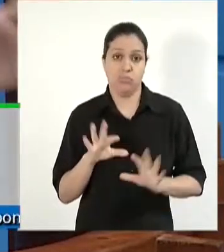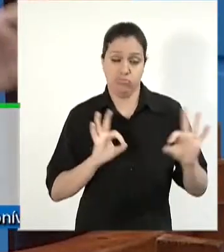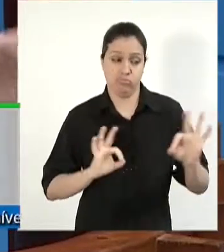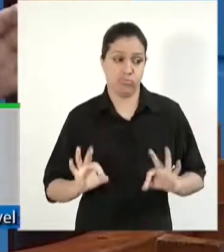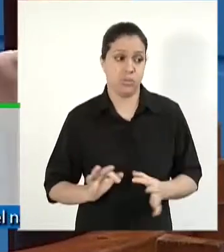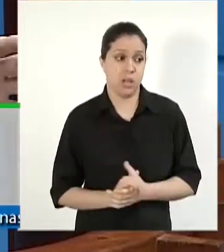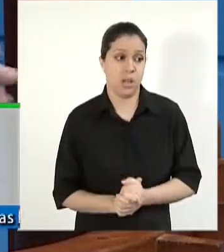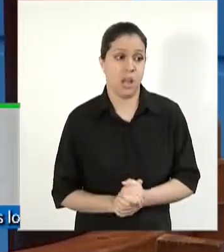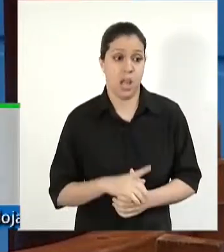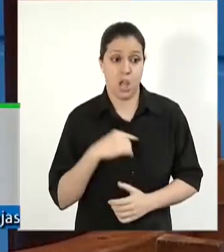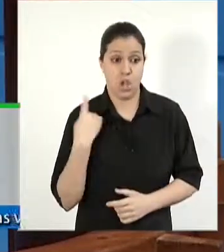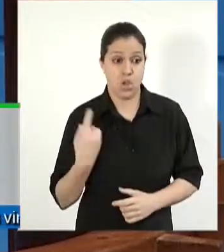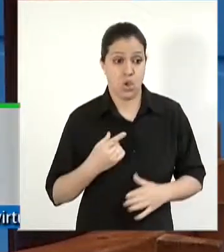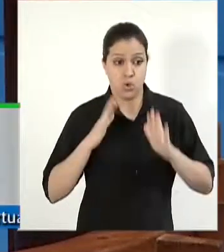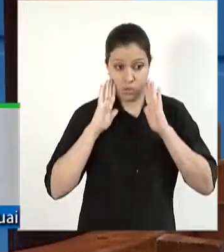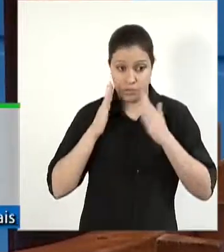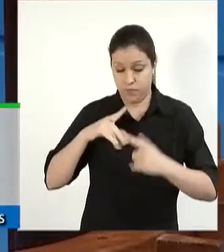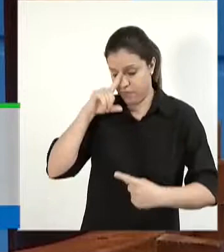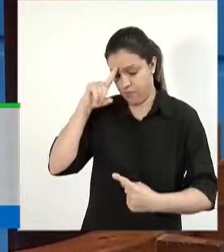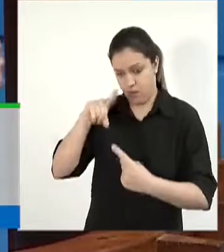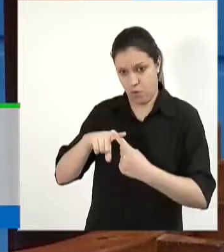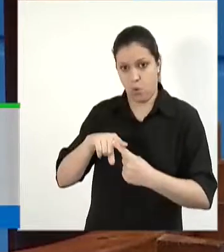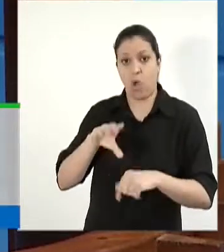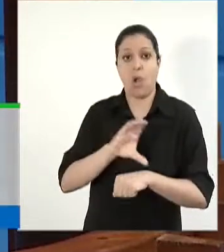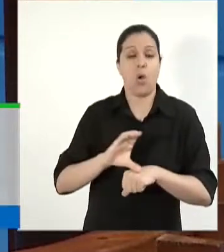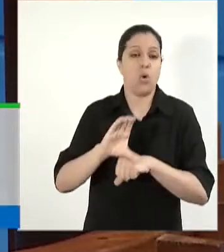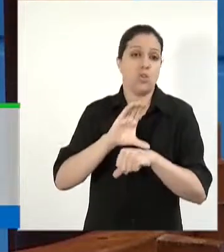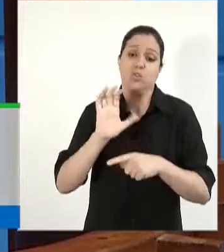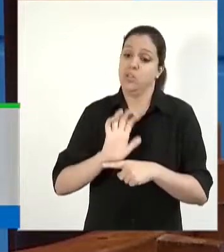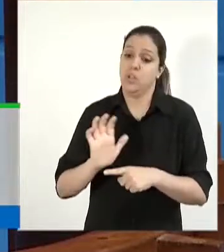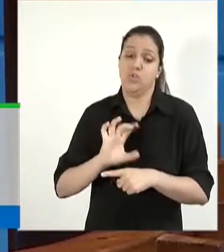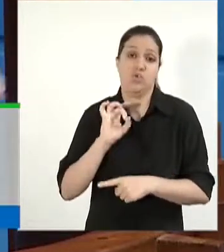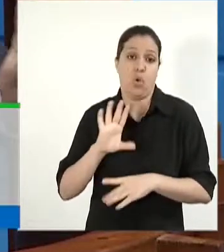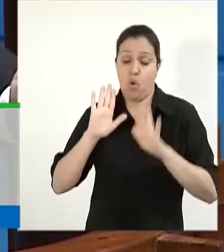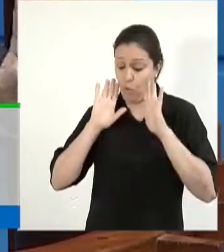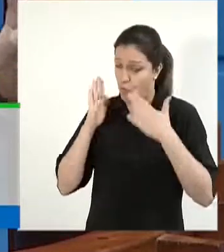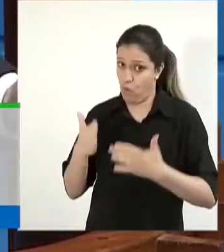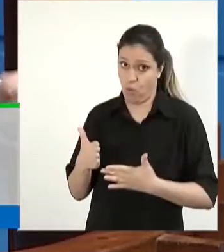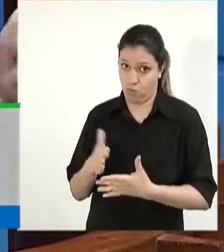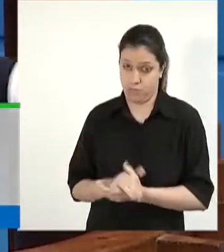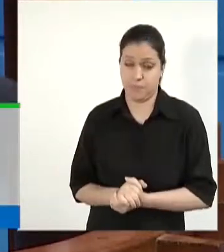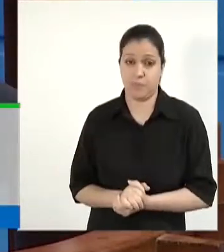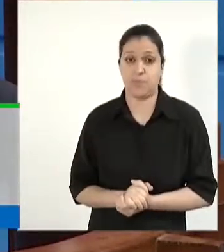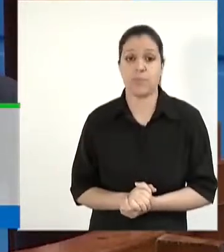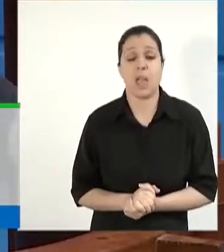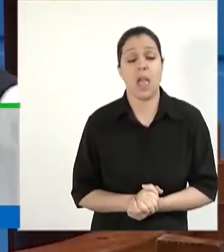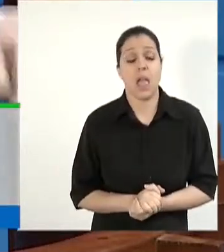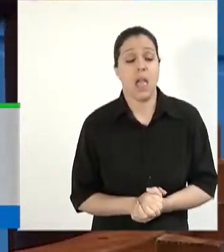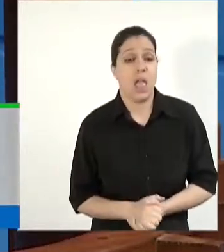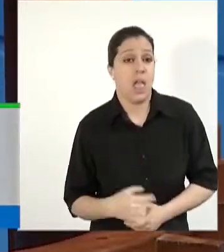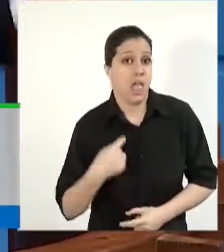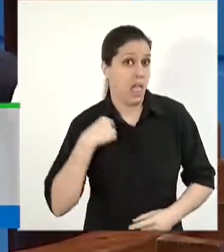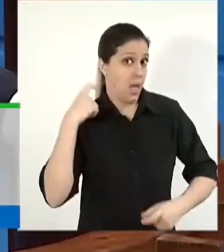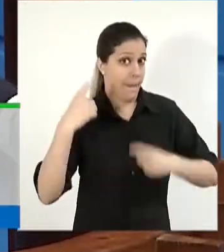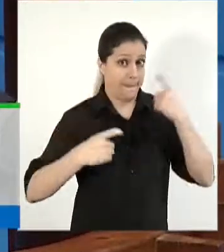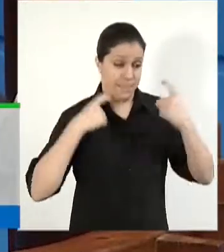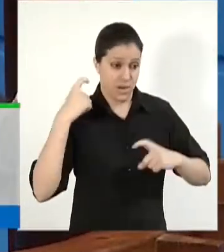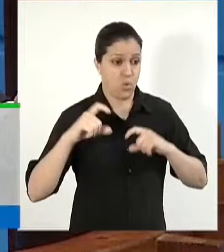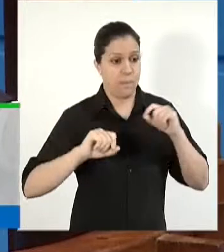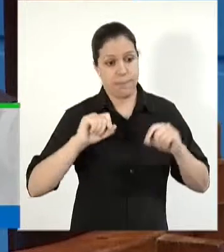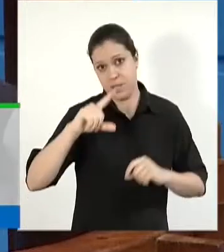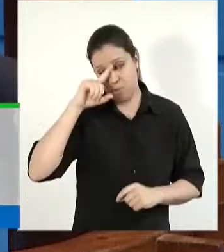que a Constituição Estadual somente estabelece. Porque a minha preocupação e a nossa